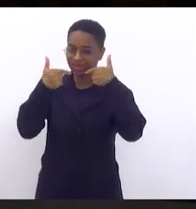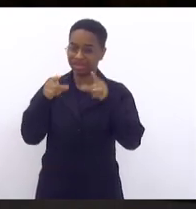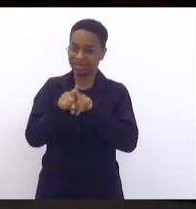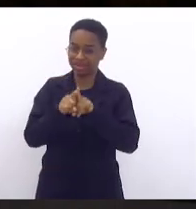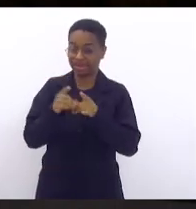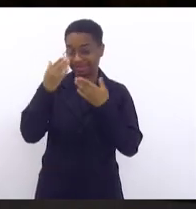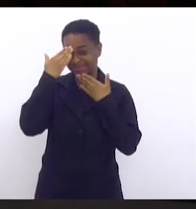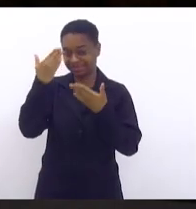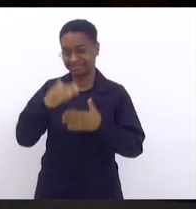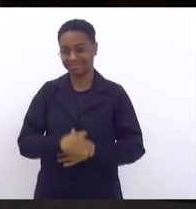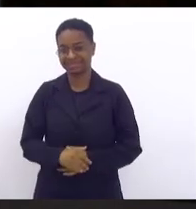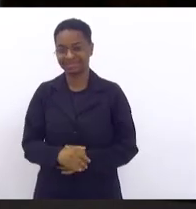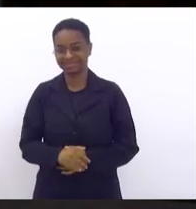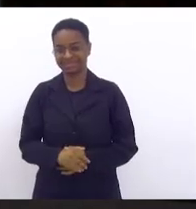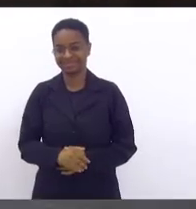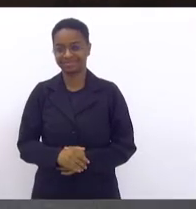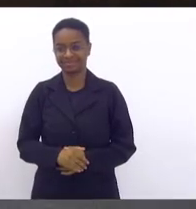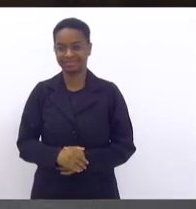agradece